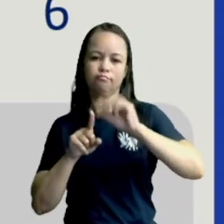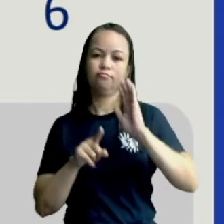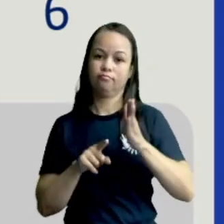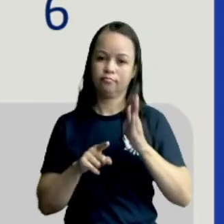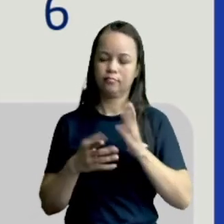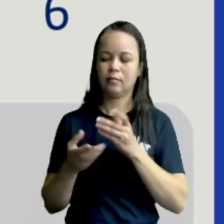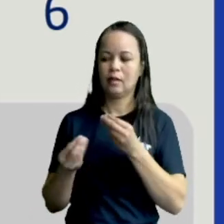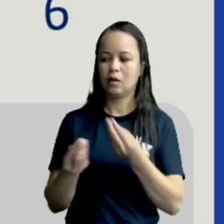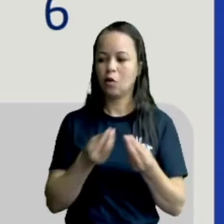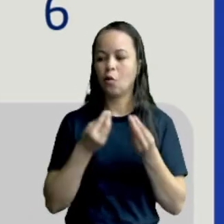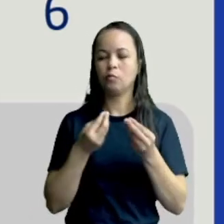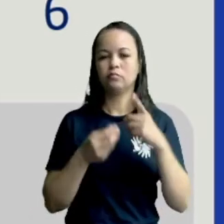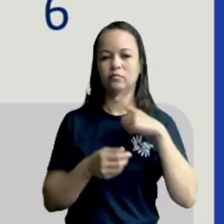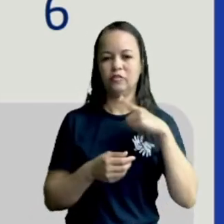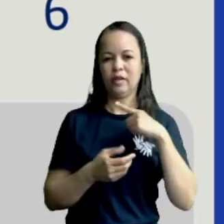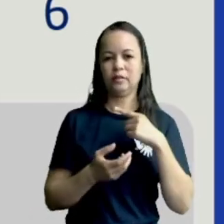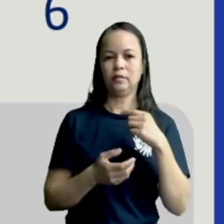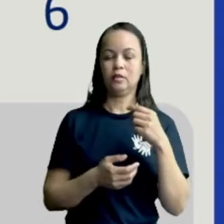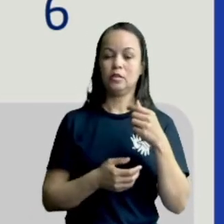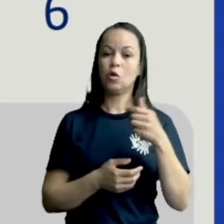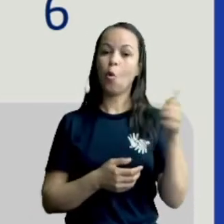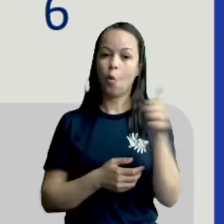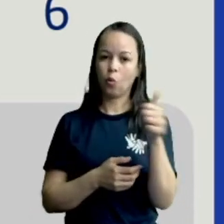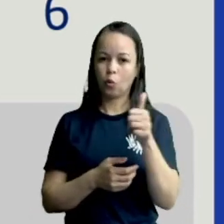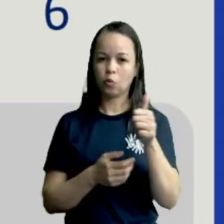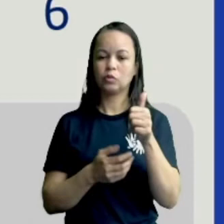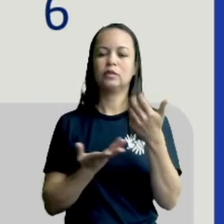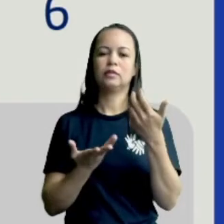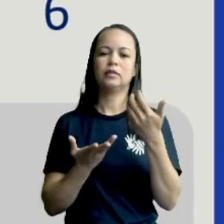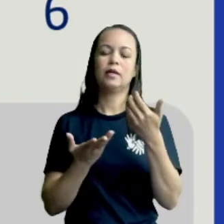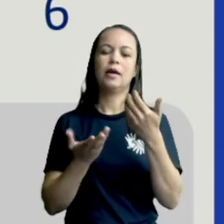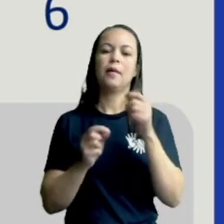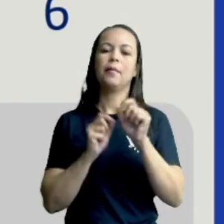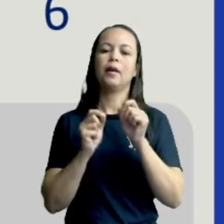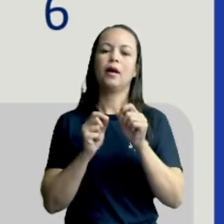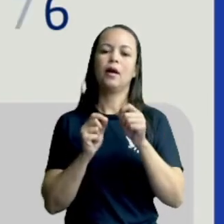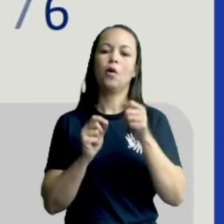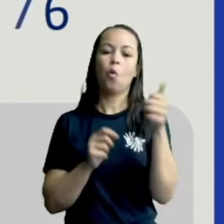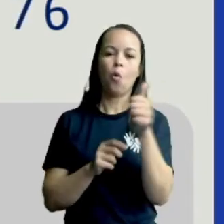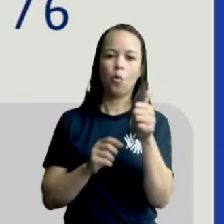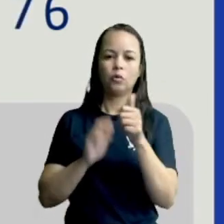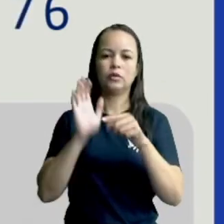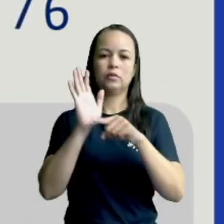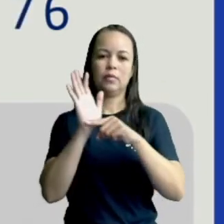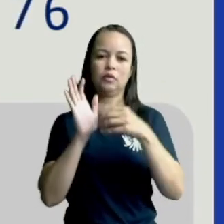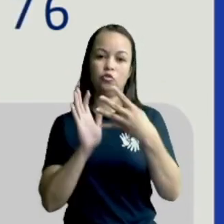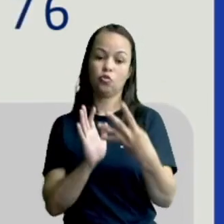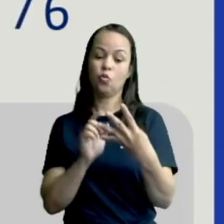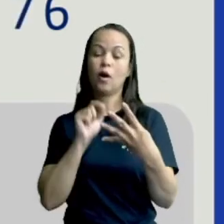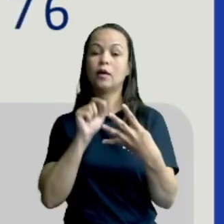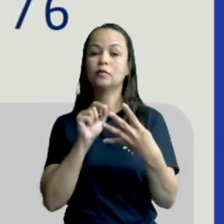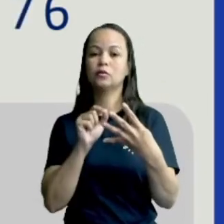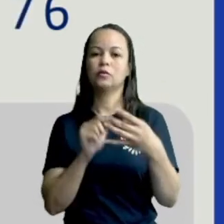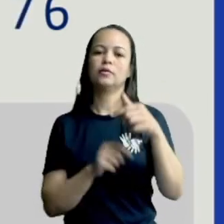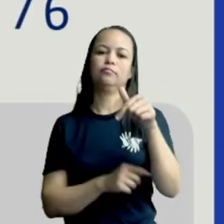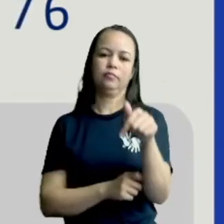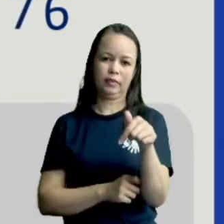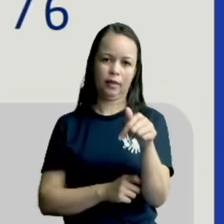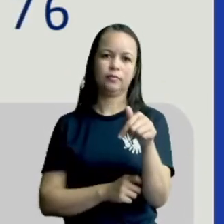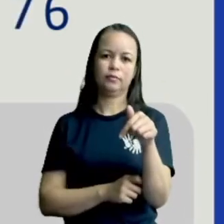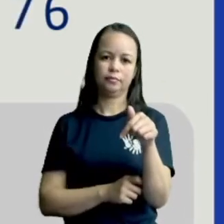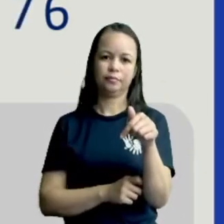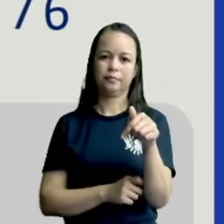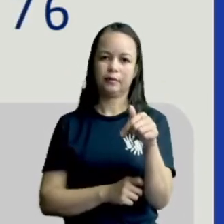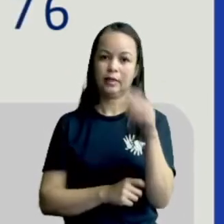eu tivesse 11, né, para subtrair com 4. 11 subtraindo com 4, eu vou ter quem? 7.